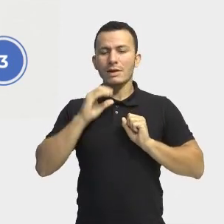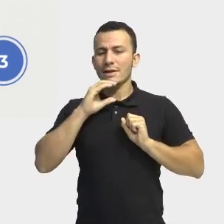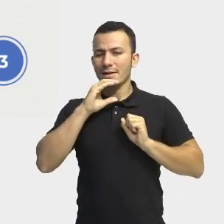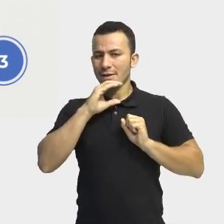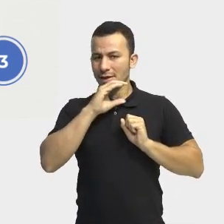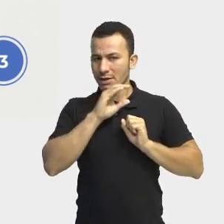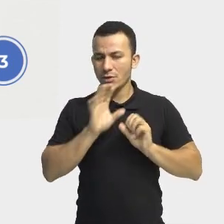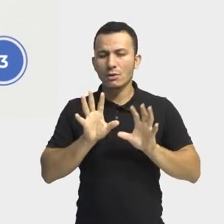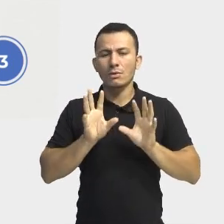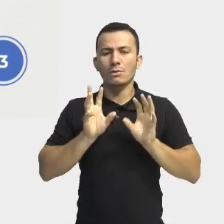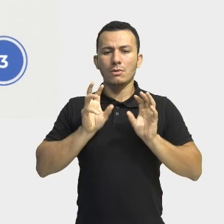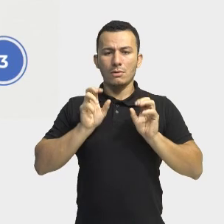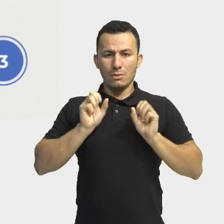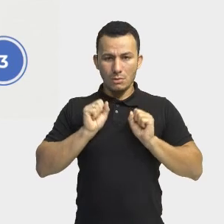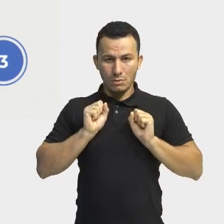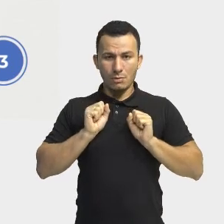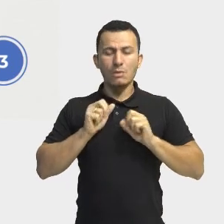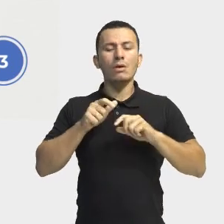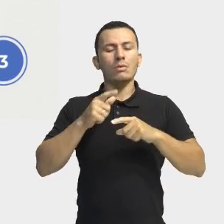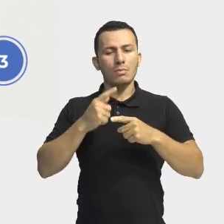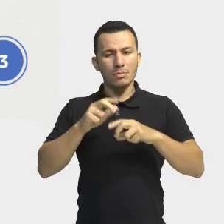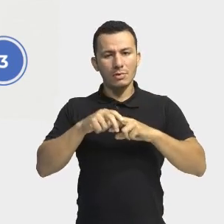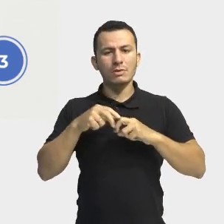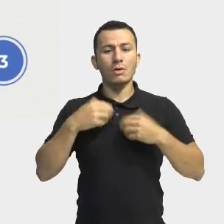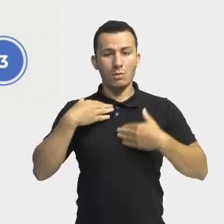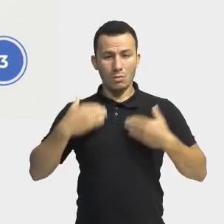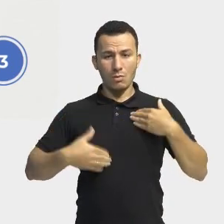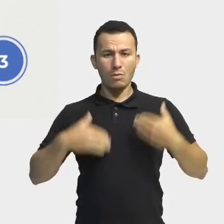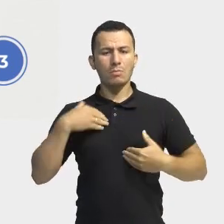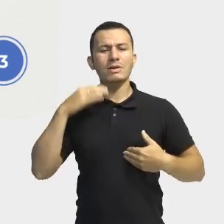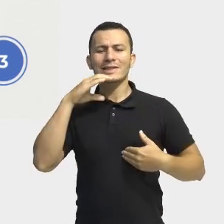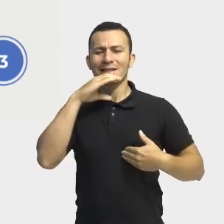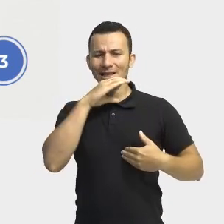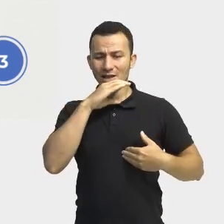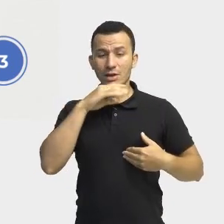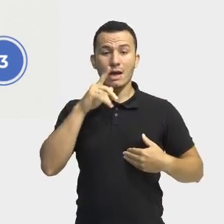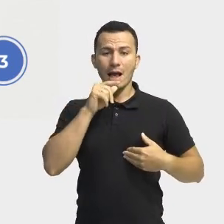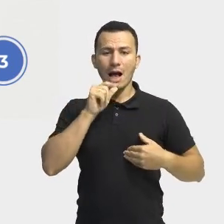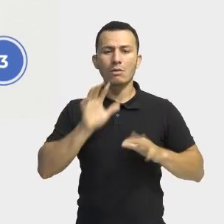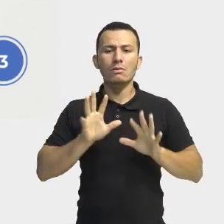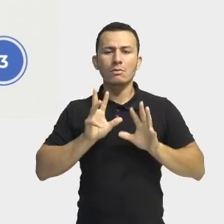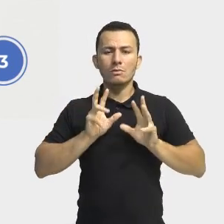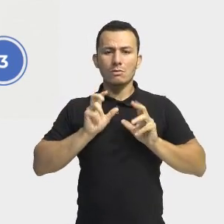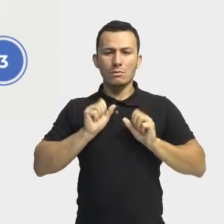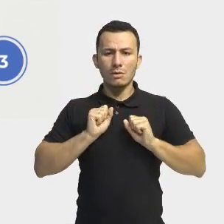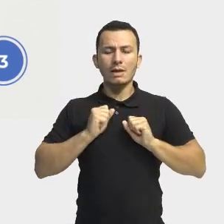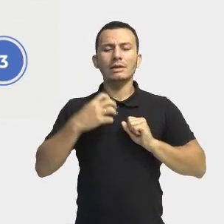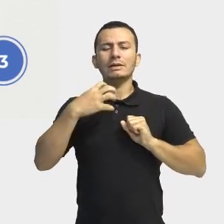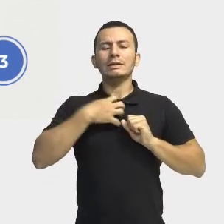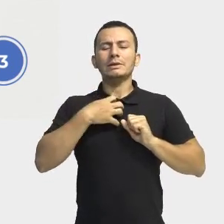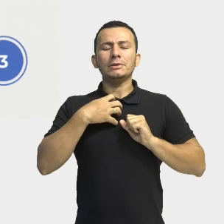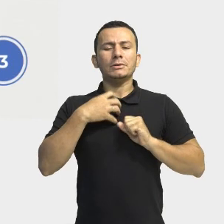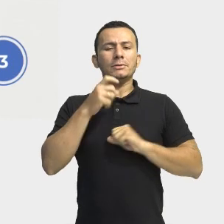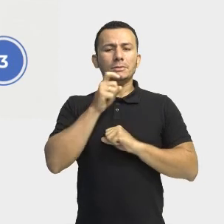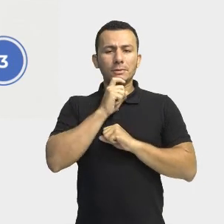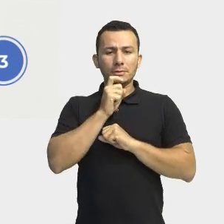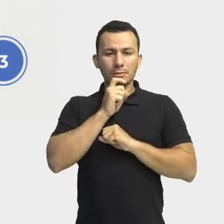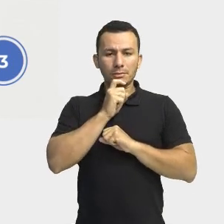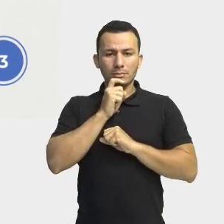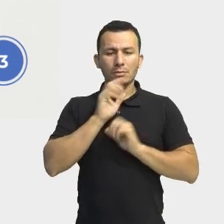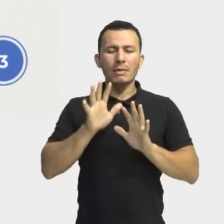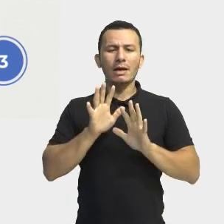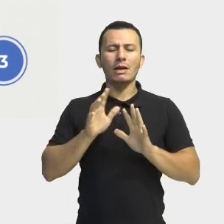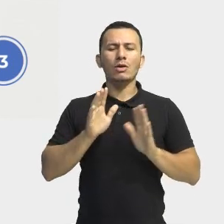calor do nosso corpo. E como ela está absorvendo o calor do nosso corpo, dá essa sensação de frio. Então, que tipo